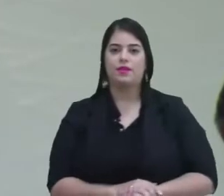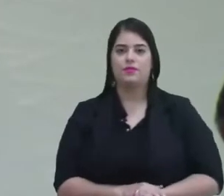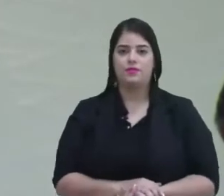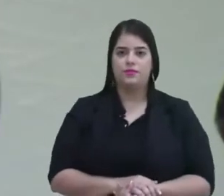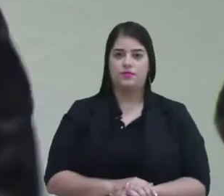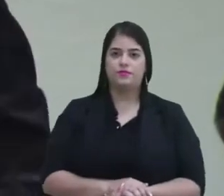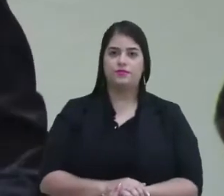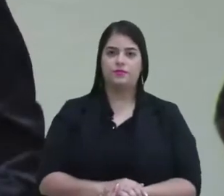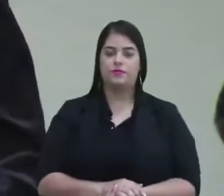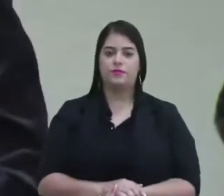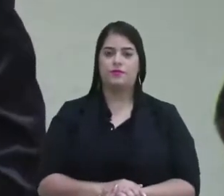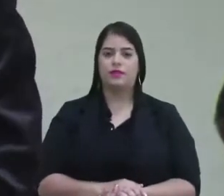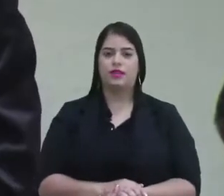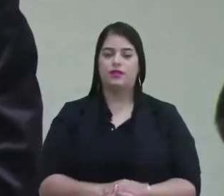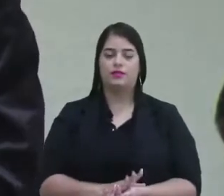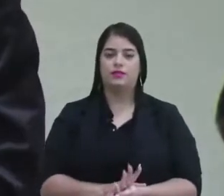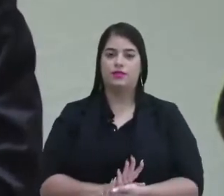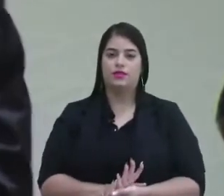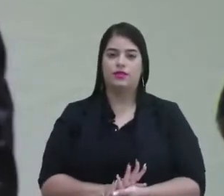O blog